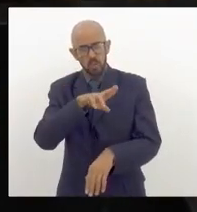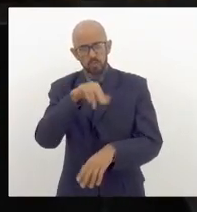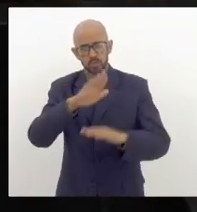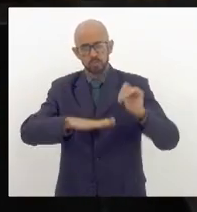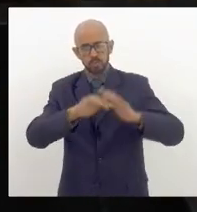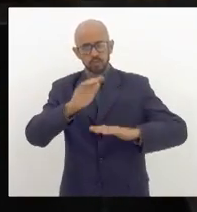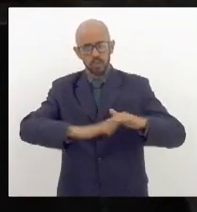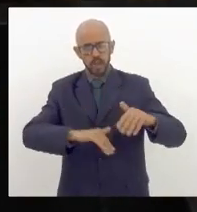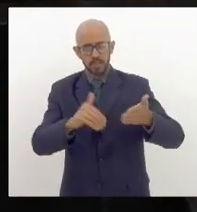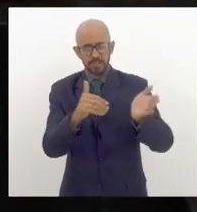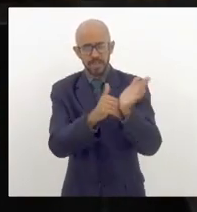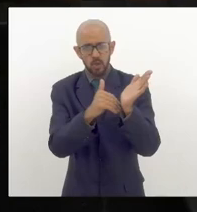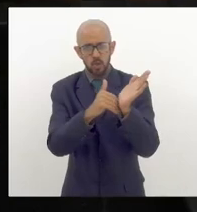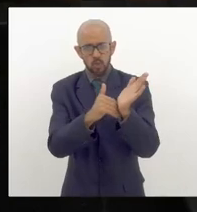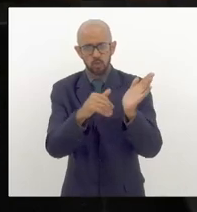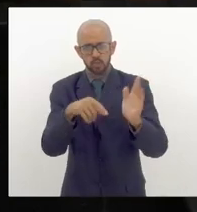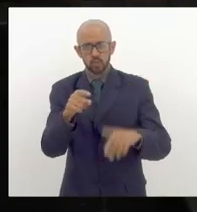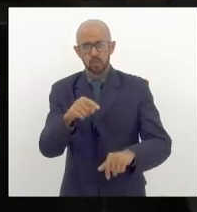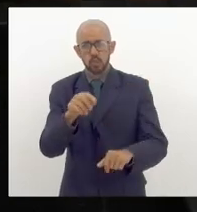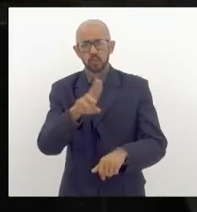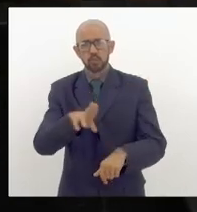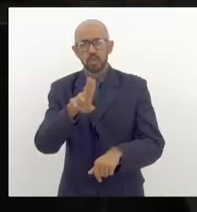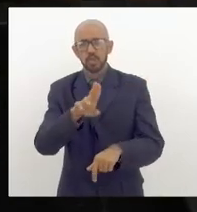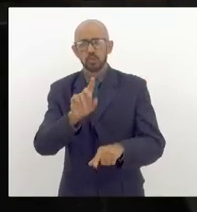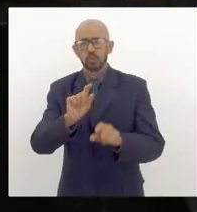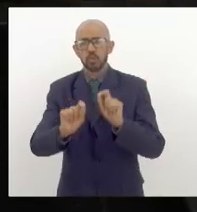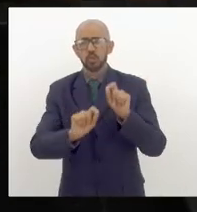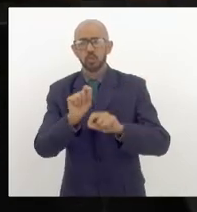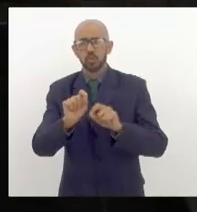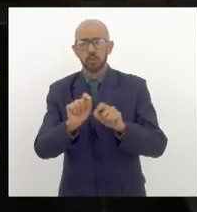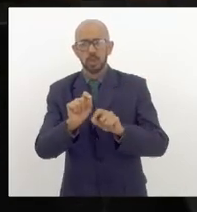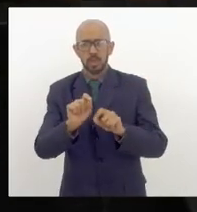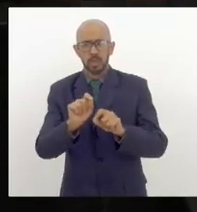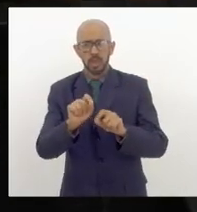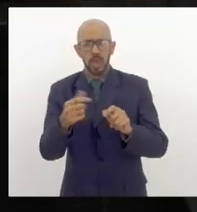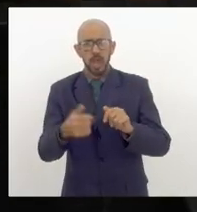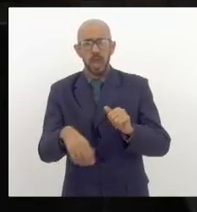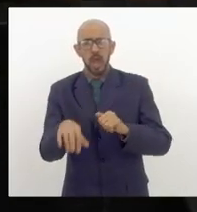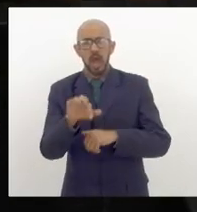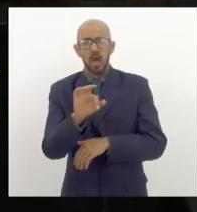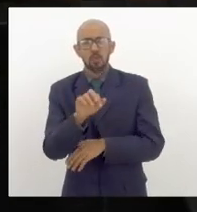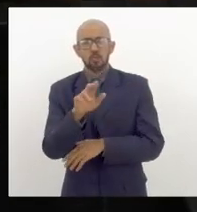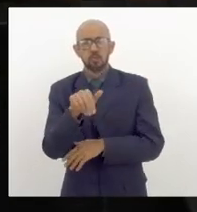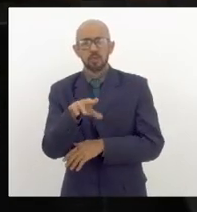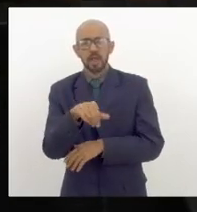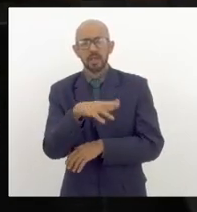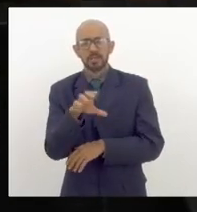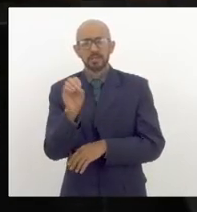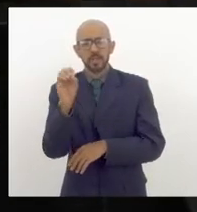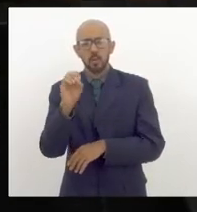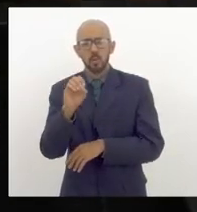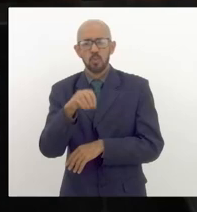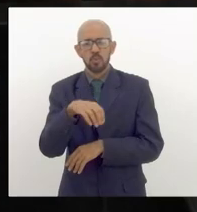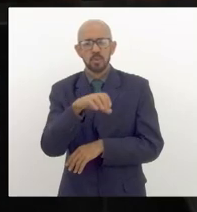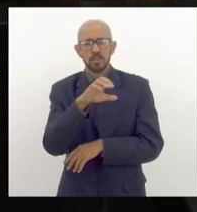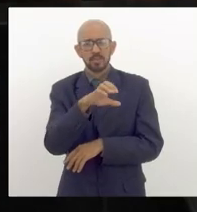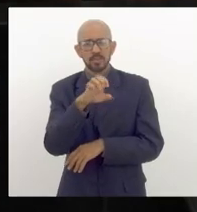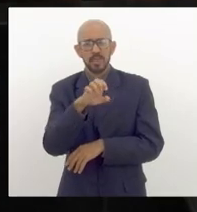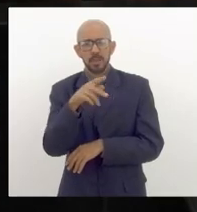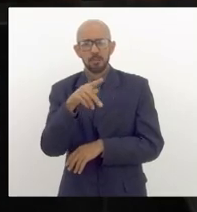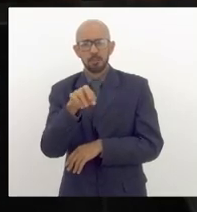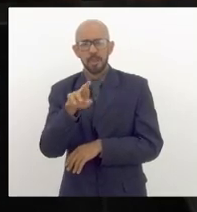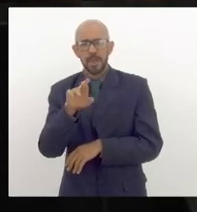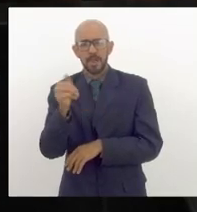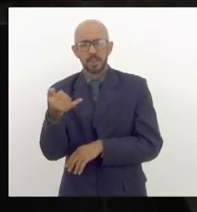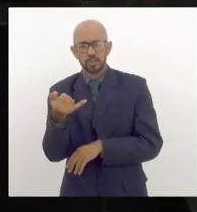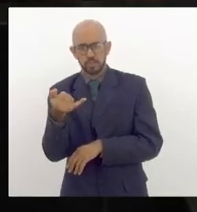secretos usando nada mais nada menos ninguém mais ninguém menos que a fundação ceperj a fundação ceperj eu